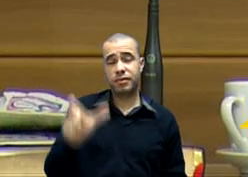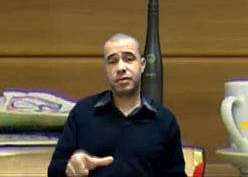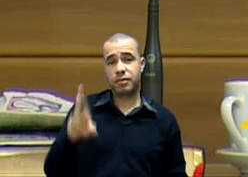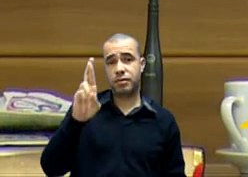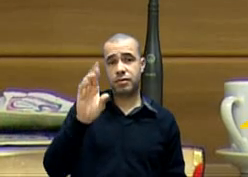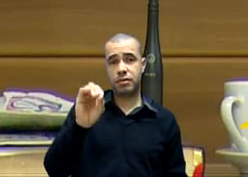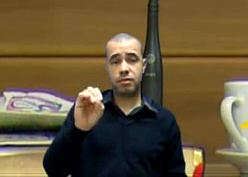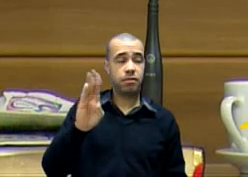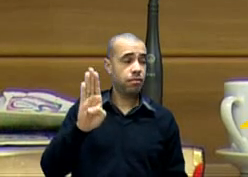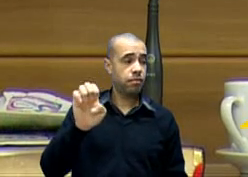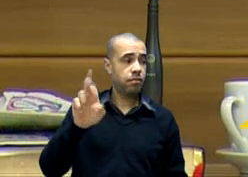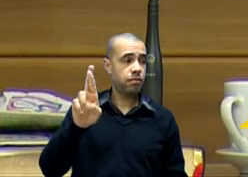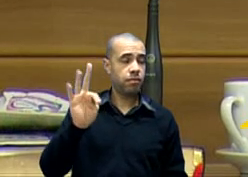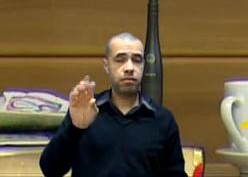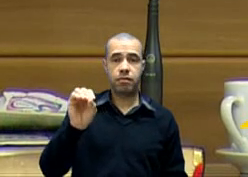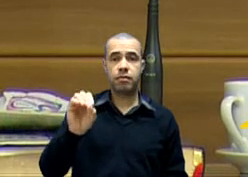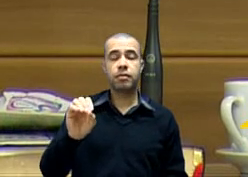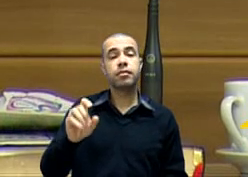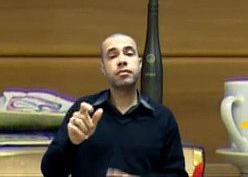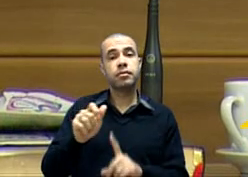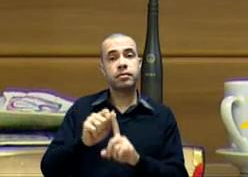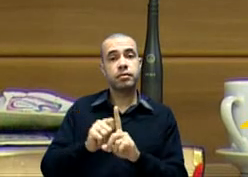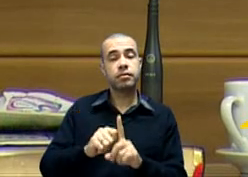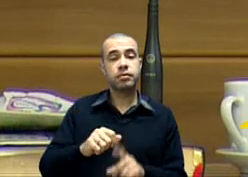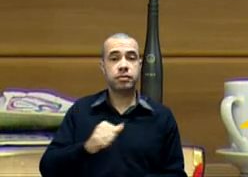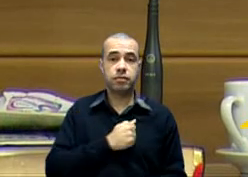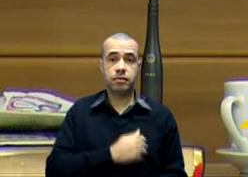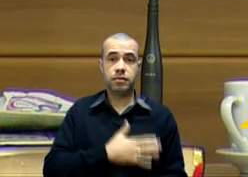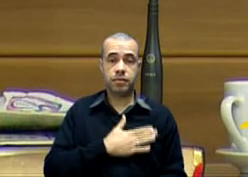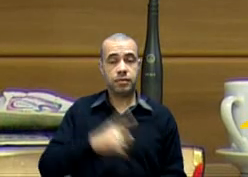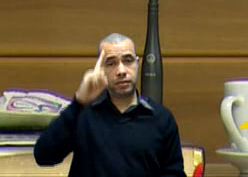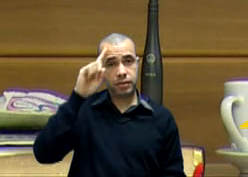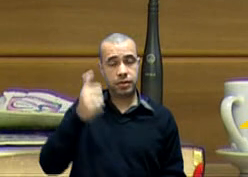dia 11 de agosto de 2019, próximo passado,